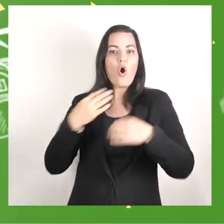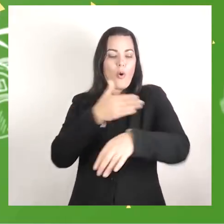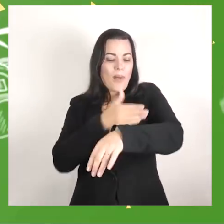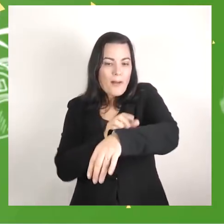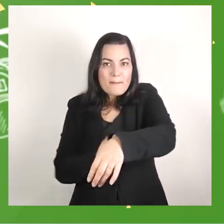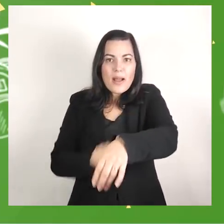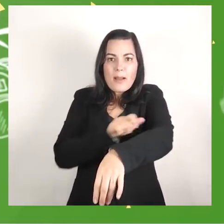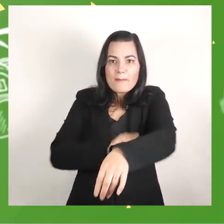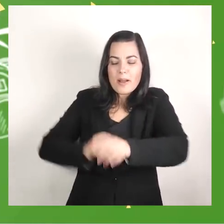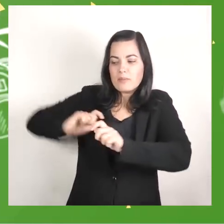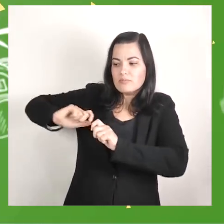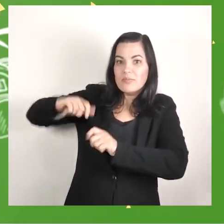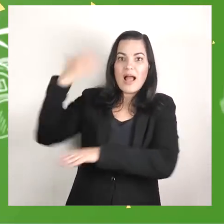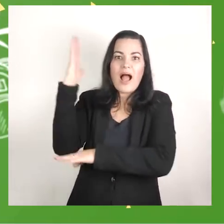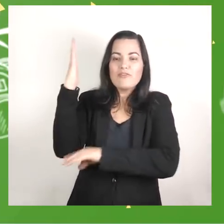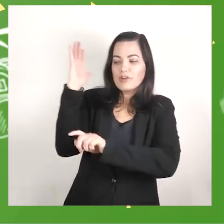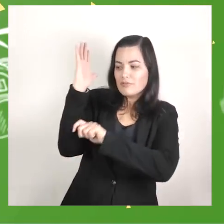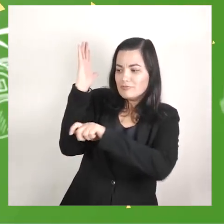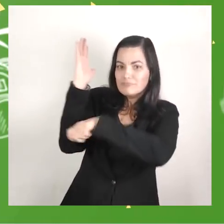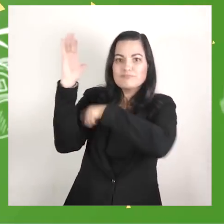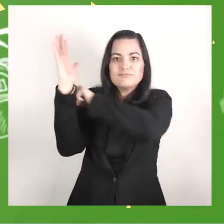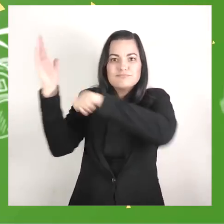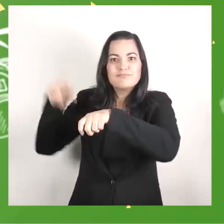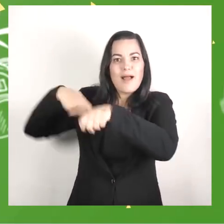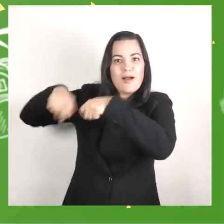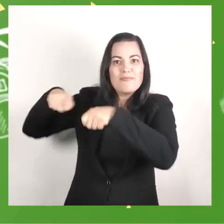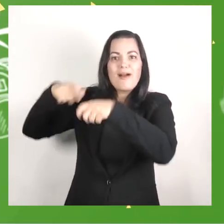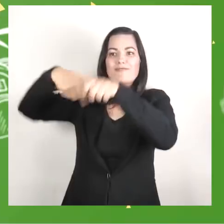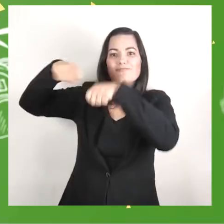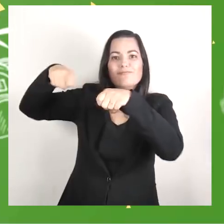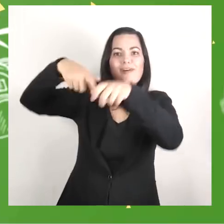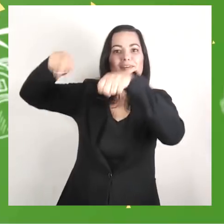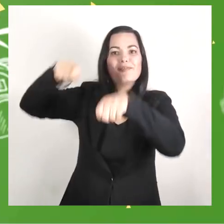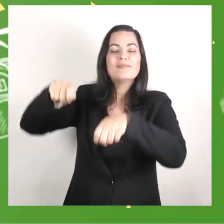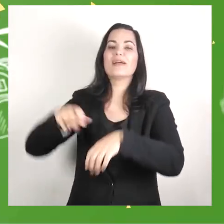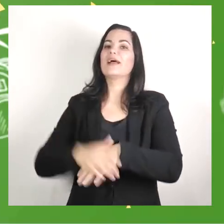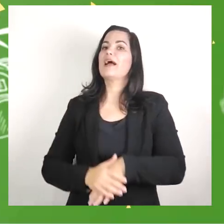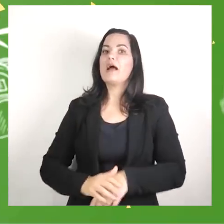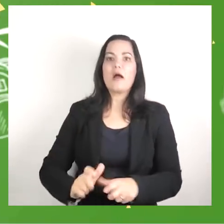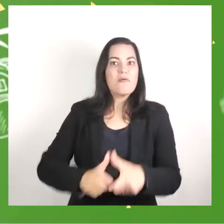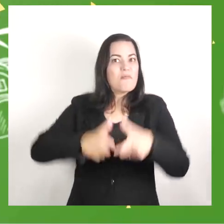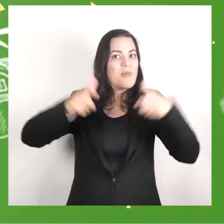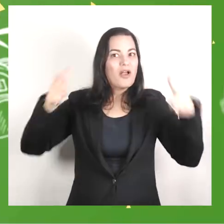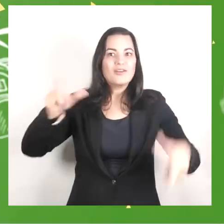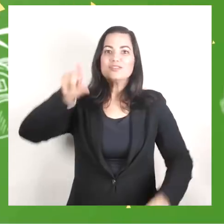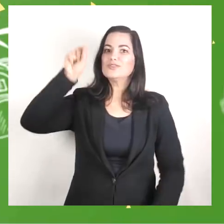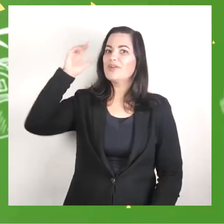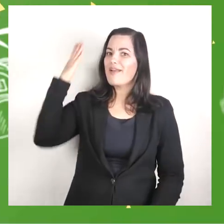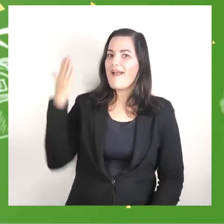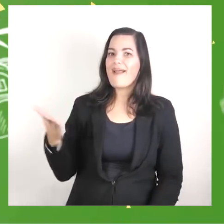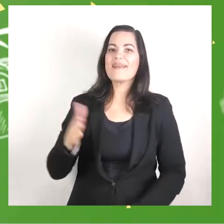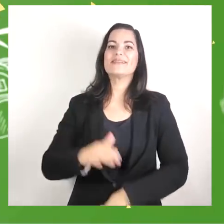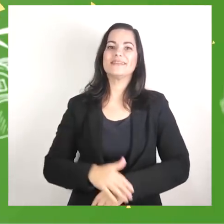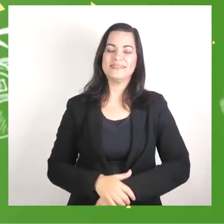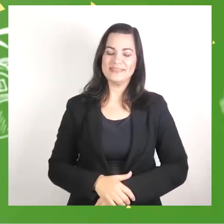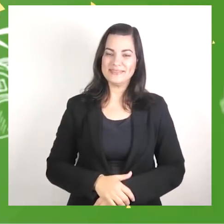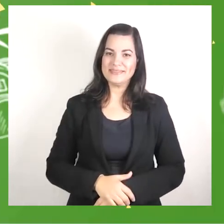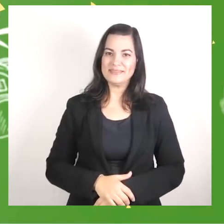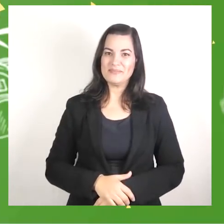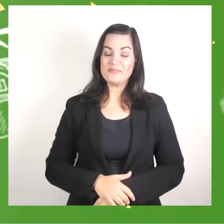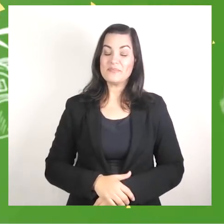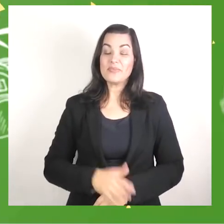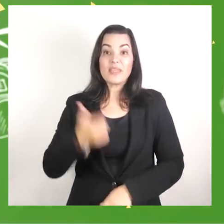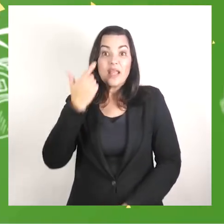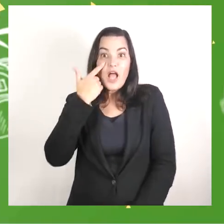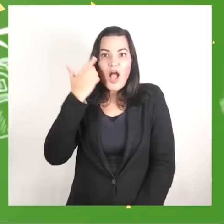dele também espalhadas pelas árvores. Eu disse que essa foi a hipótese mais escolhida por vocês. E